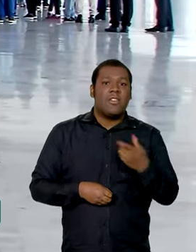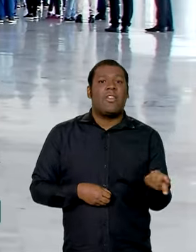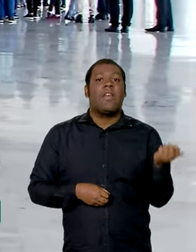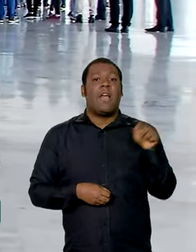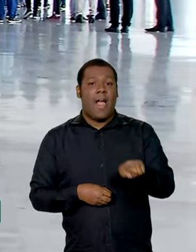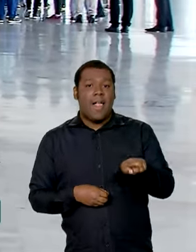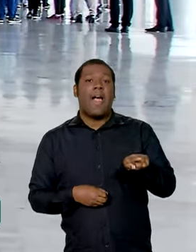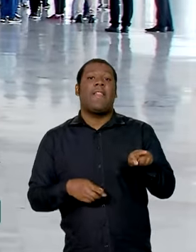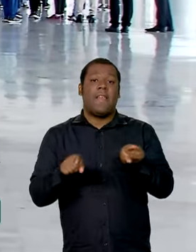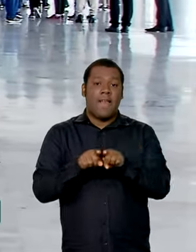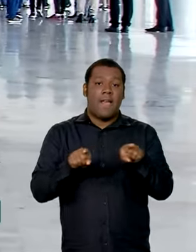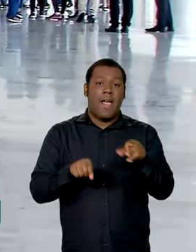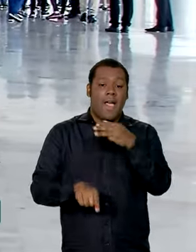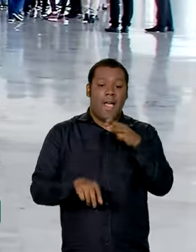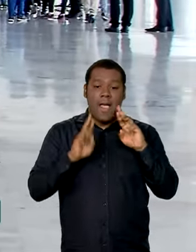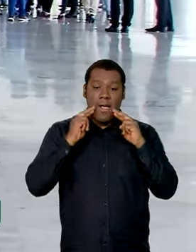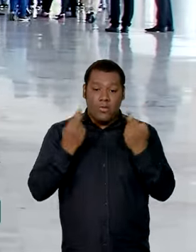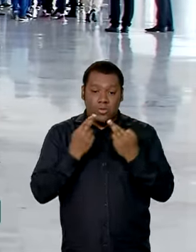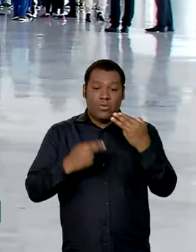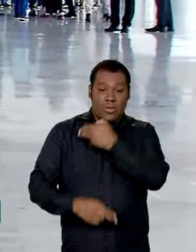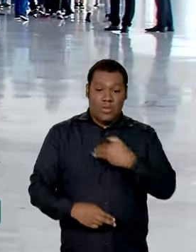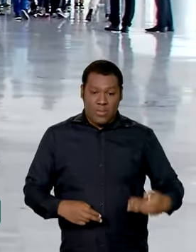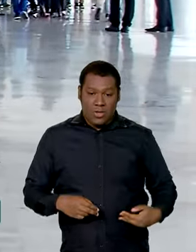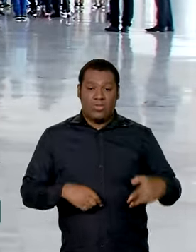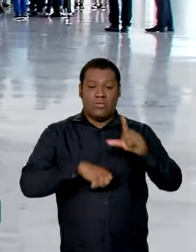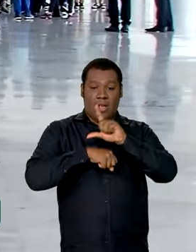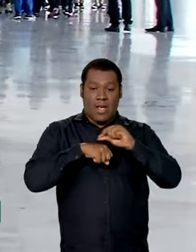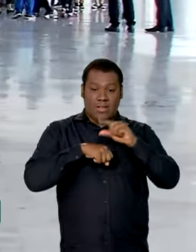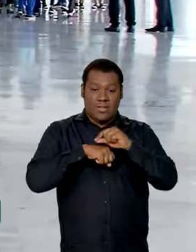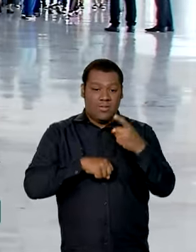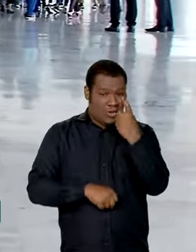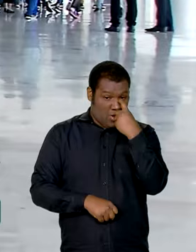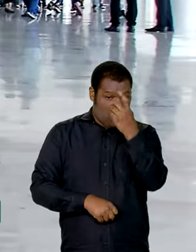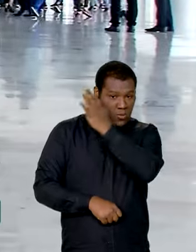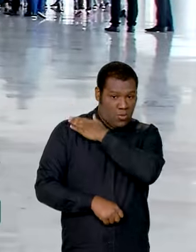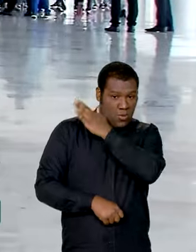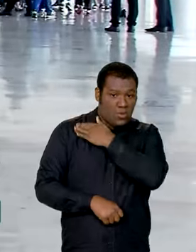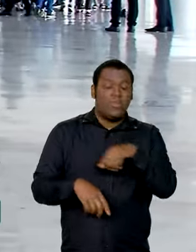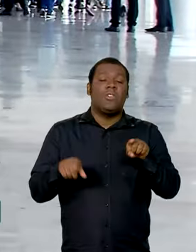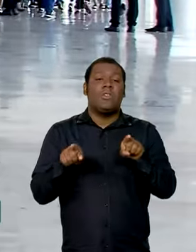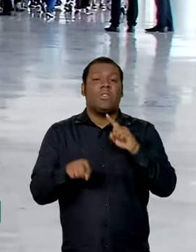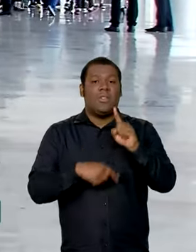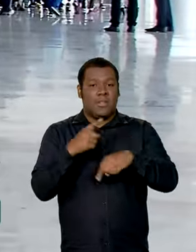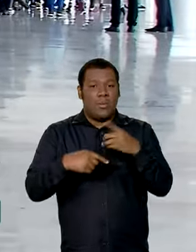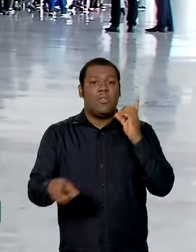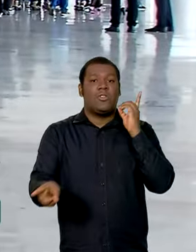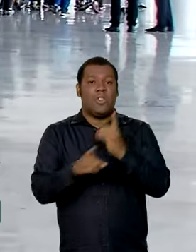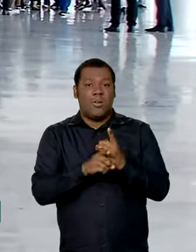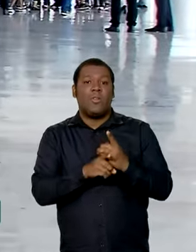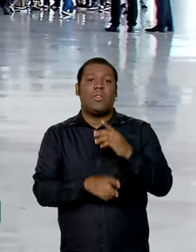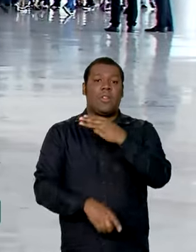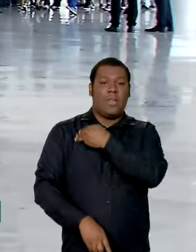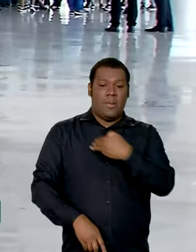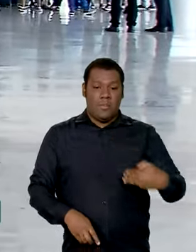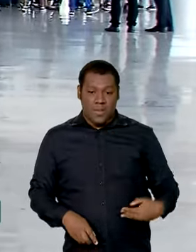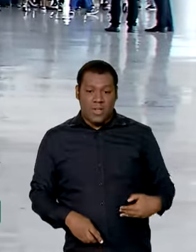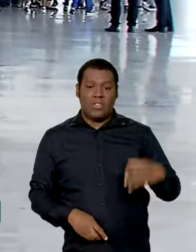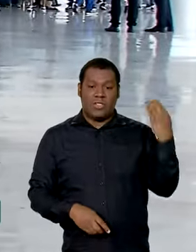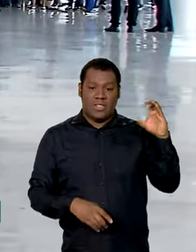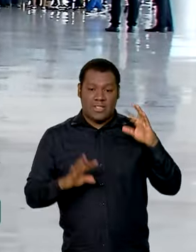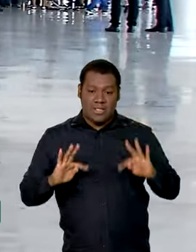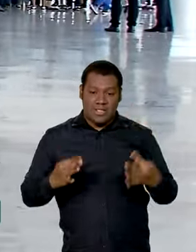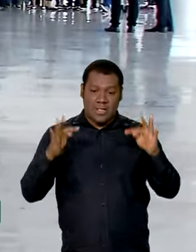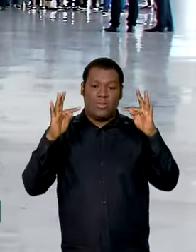Civil, Rui Costa. E no fim do dia, tem mais um encontro com a ministra da Ciência, Tecnologia e Inovação, Luciana Santos.